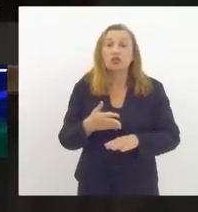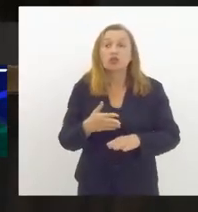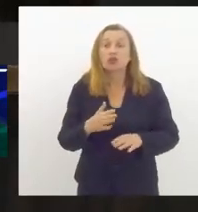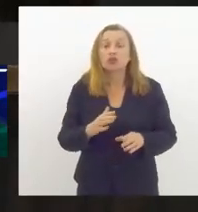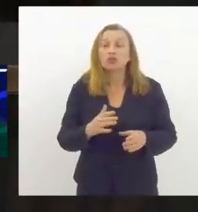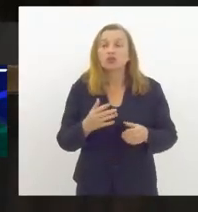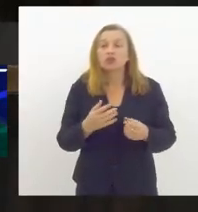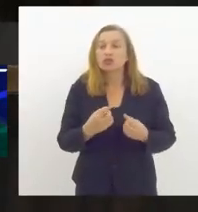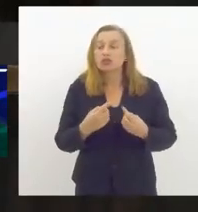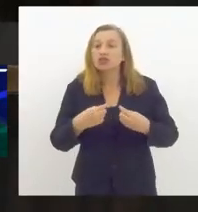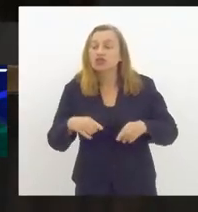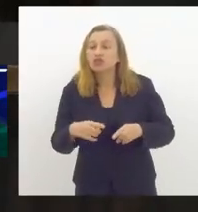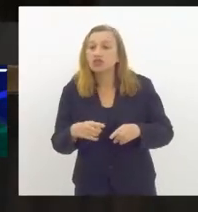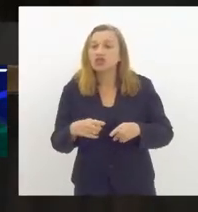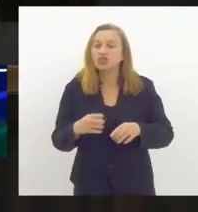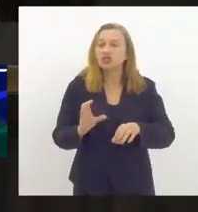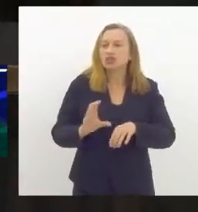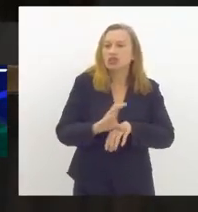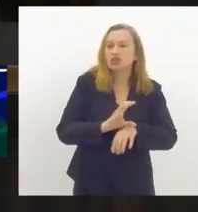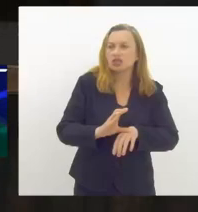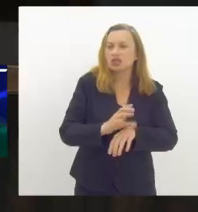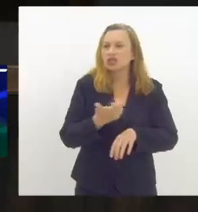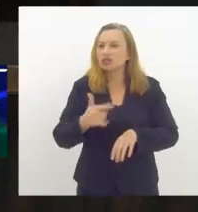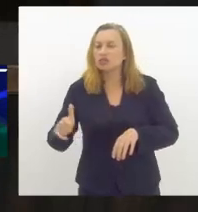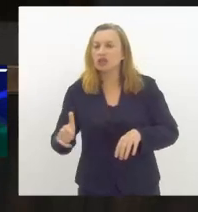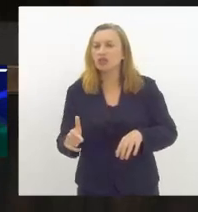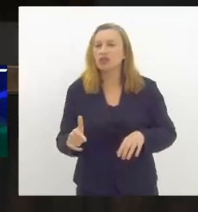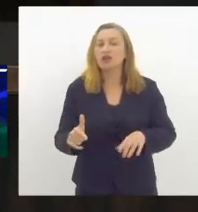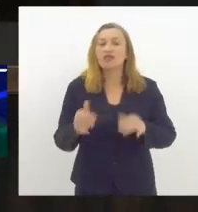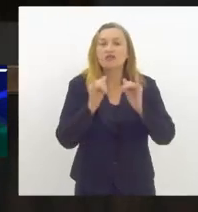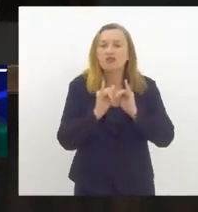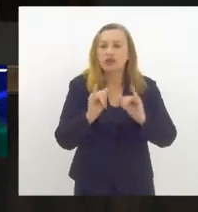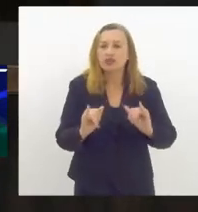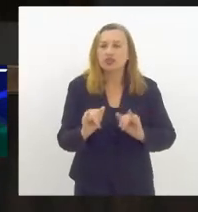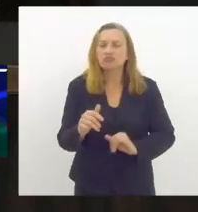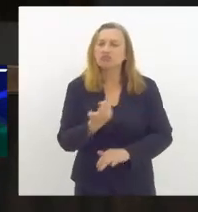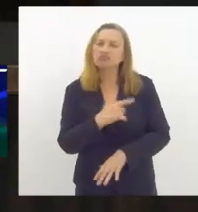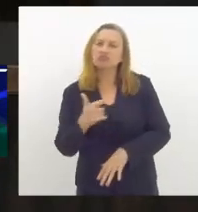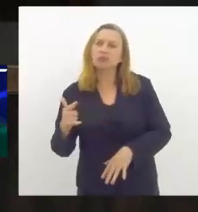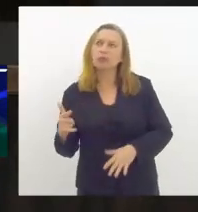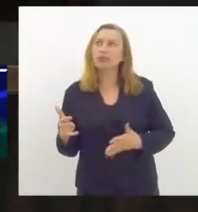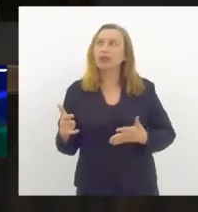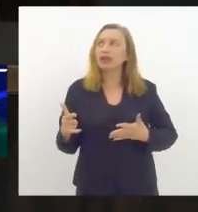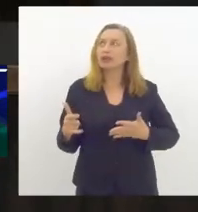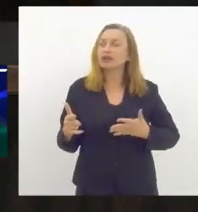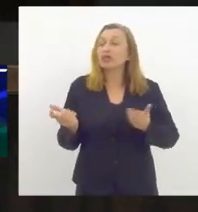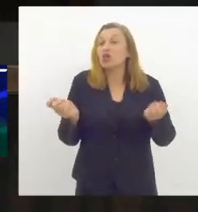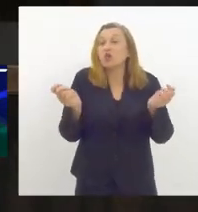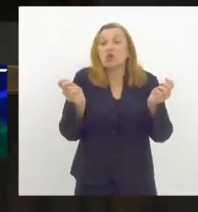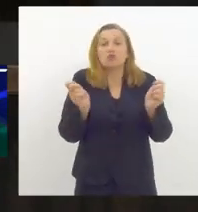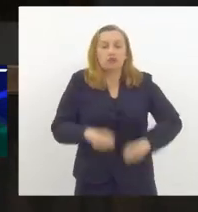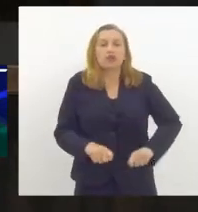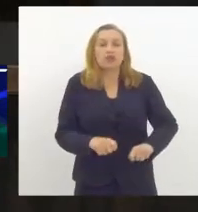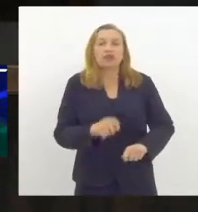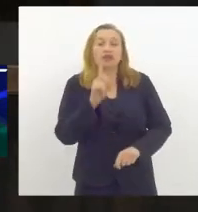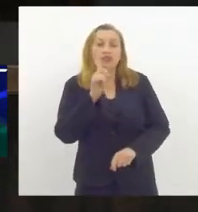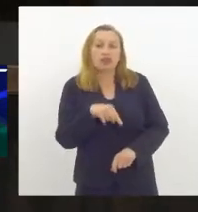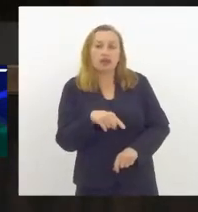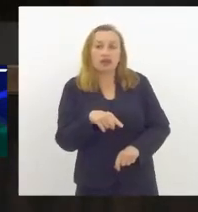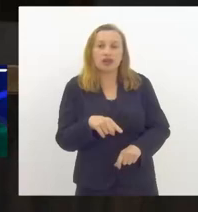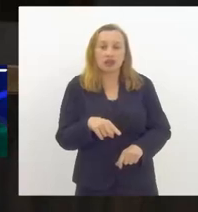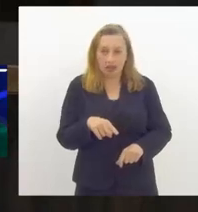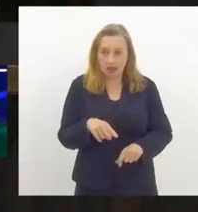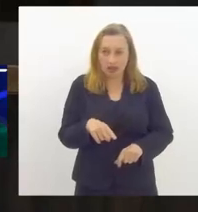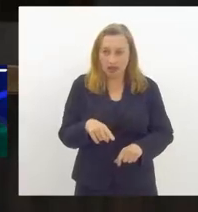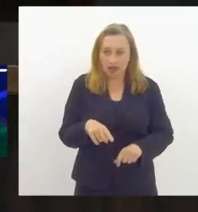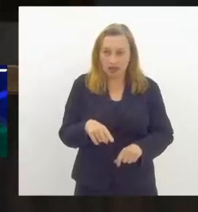direta de inconstitucionalidade declarando que nós não tínhamos a competência que é ato da